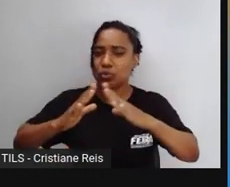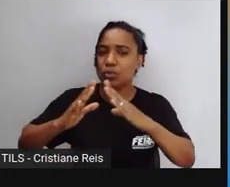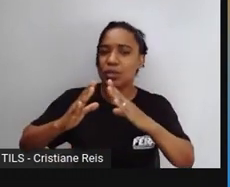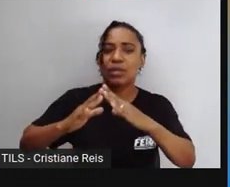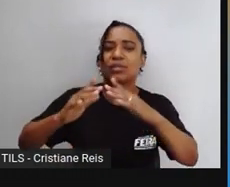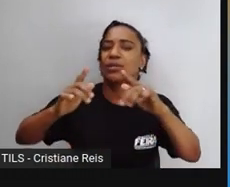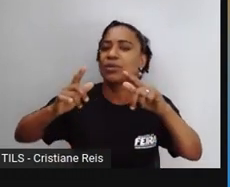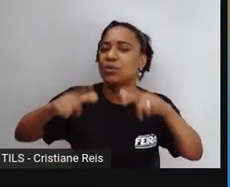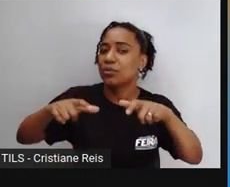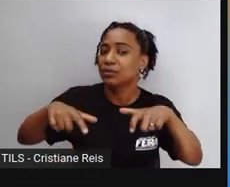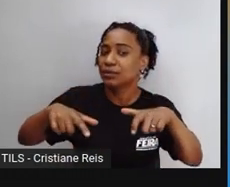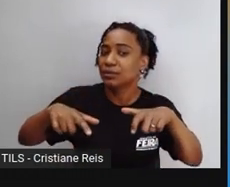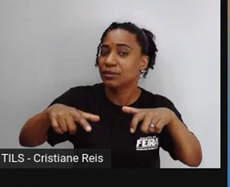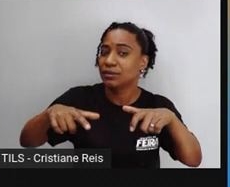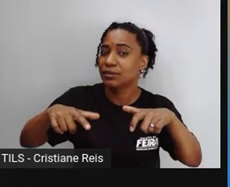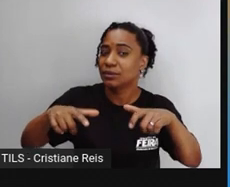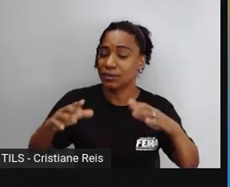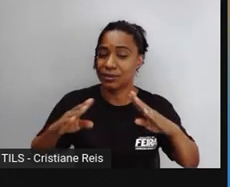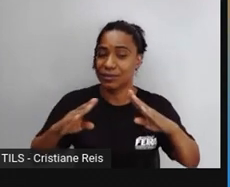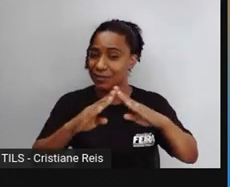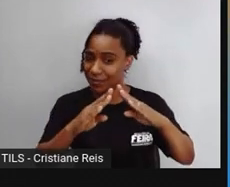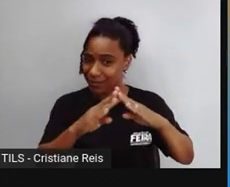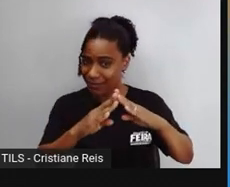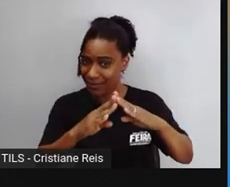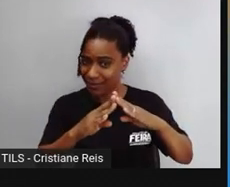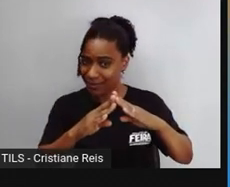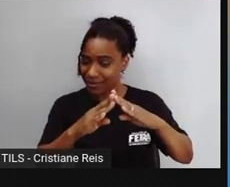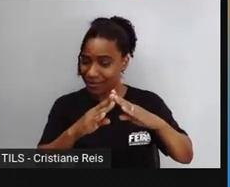United States of America?